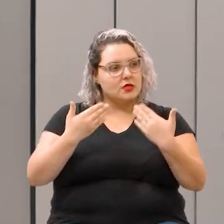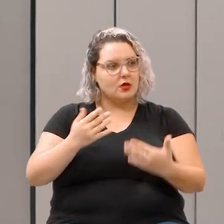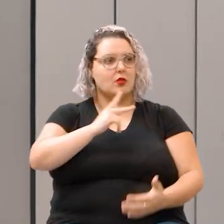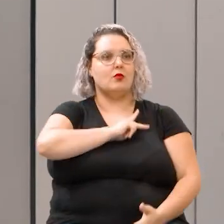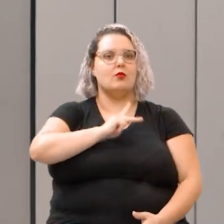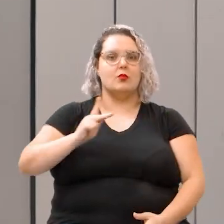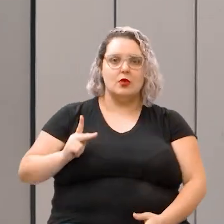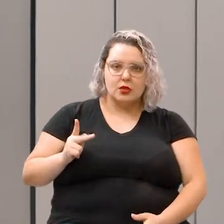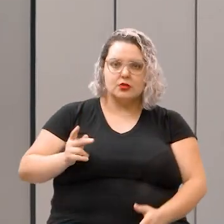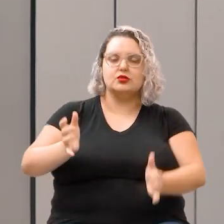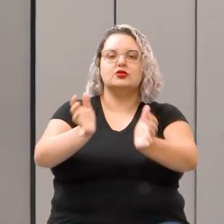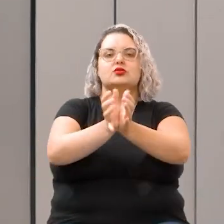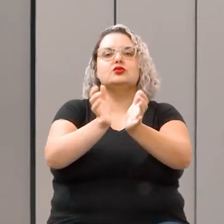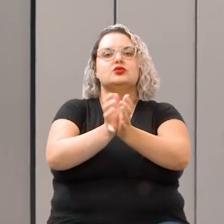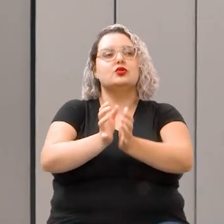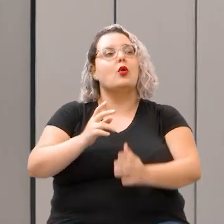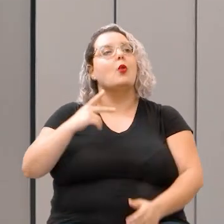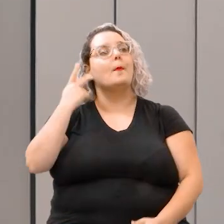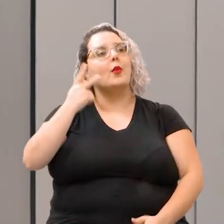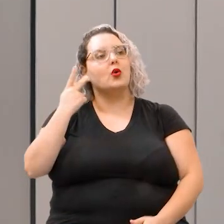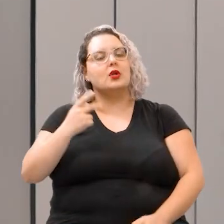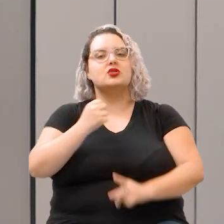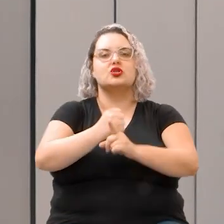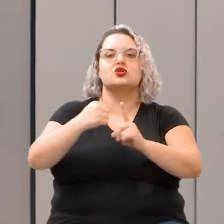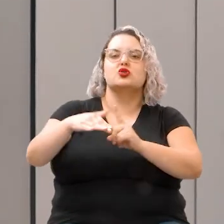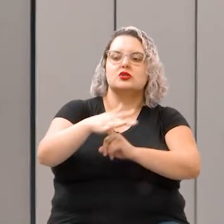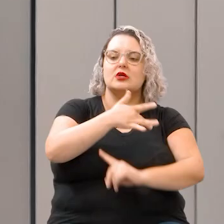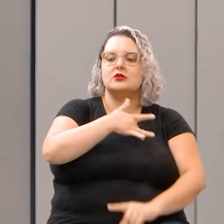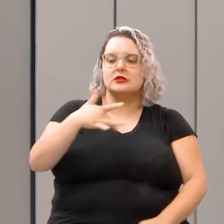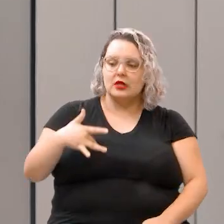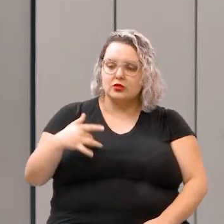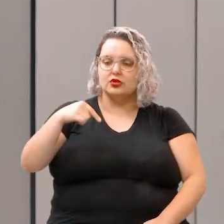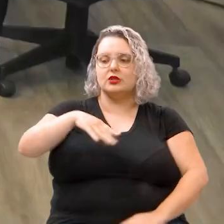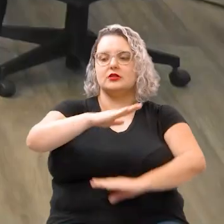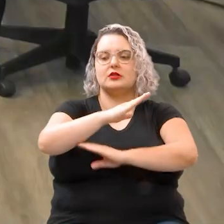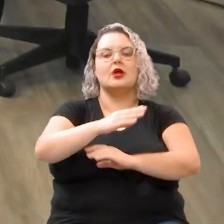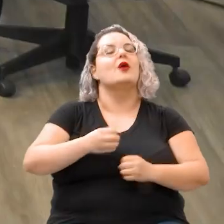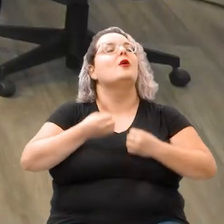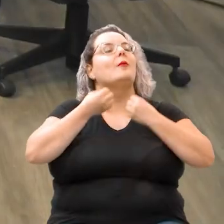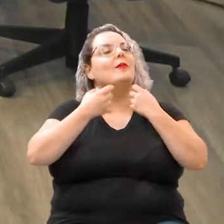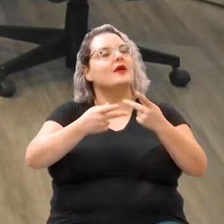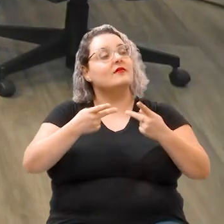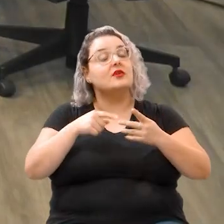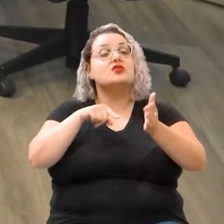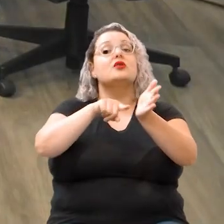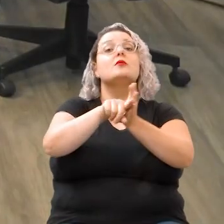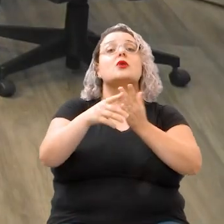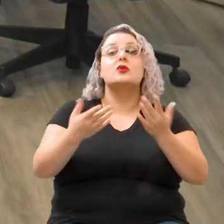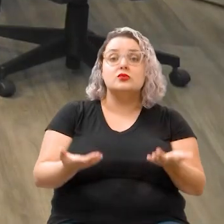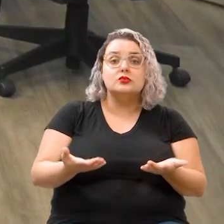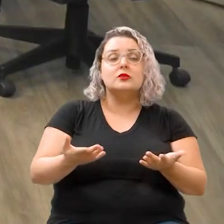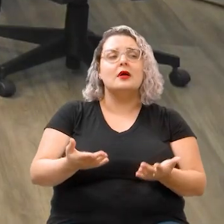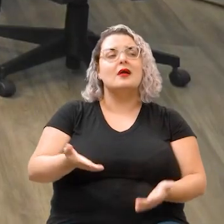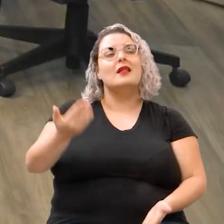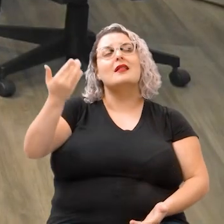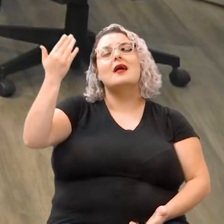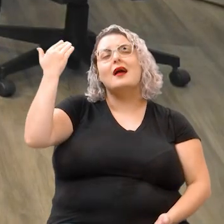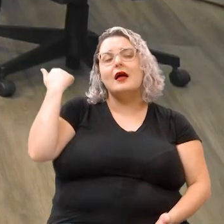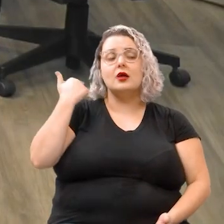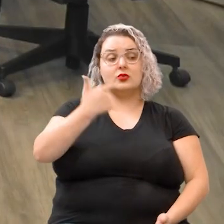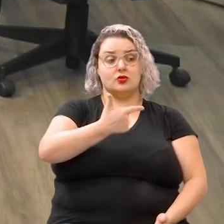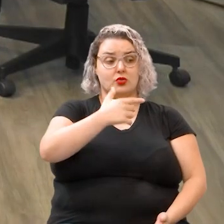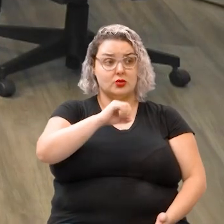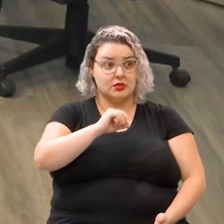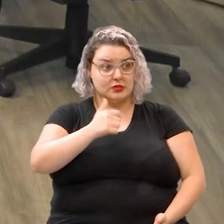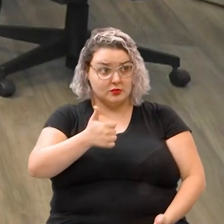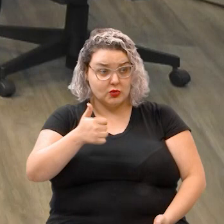de Política Social e Saúde aqui da Câmara, o vereador Paulo Haddad. Vereador, seja bem-vindo. Eu já pergunto, o senhor que lá em